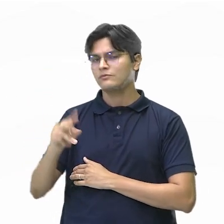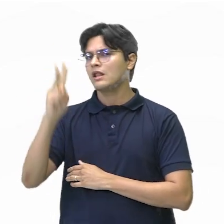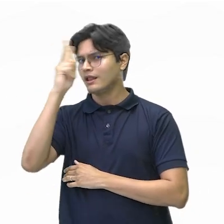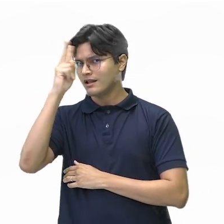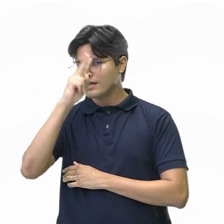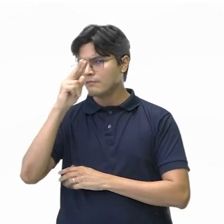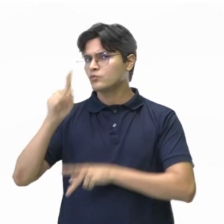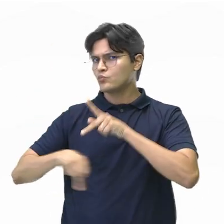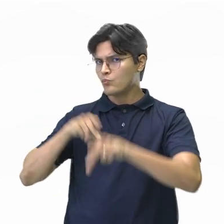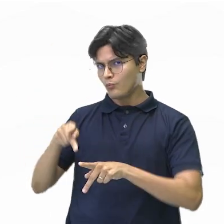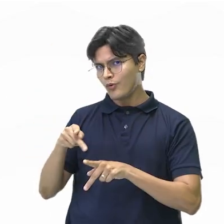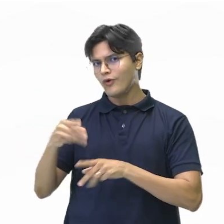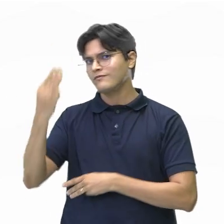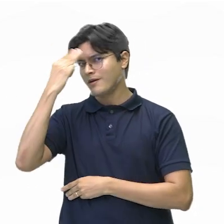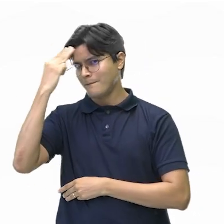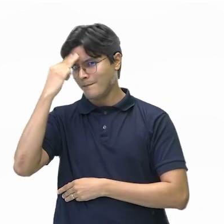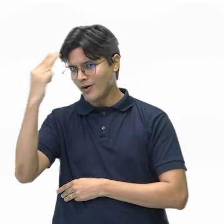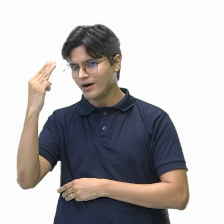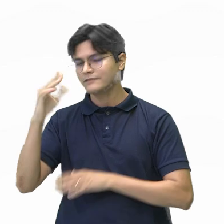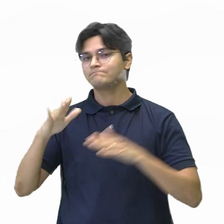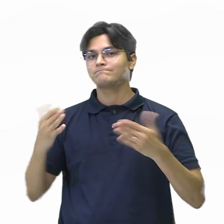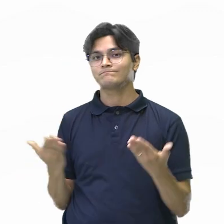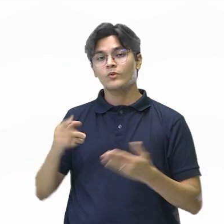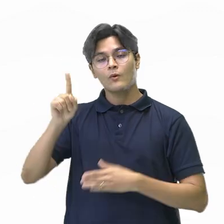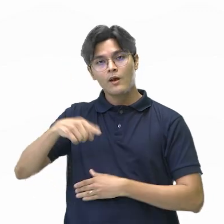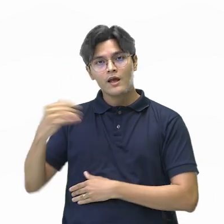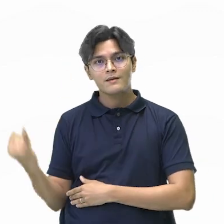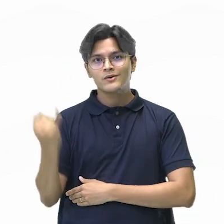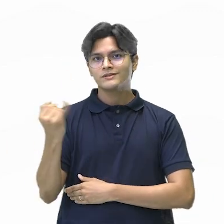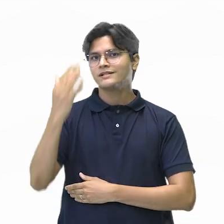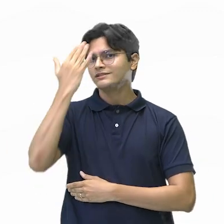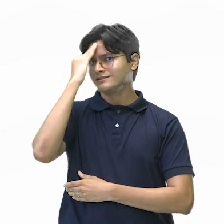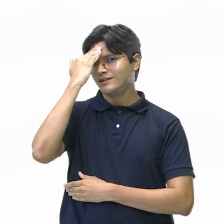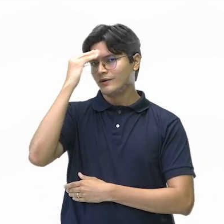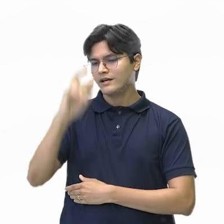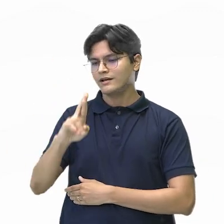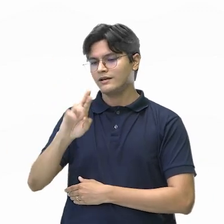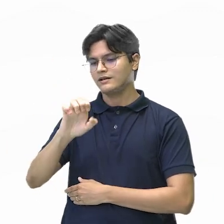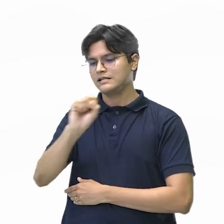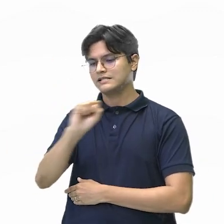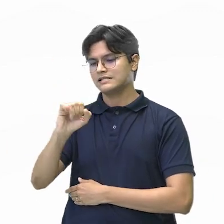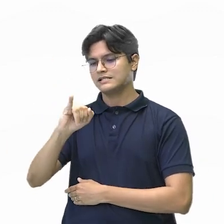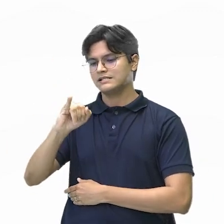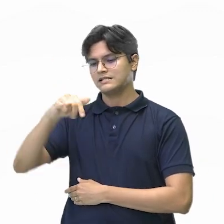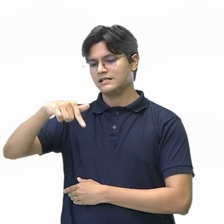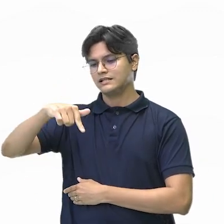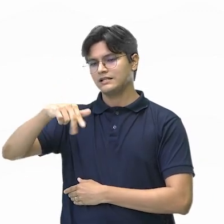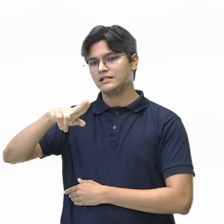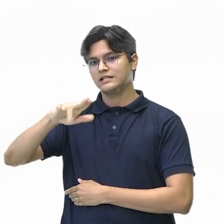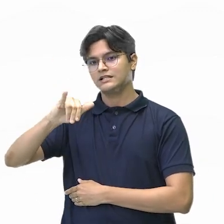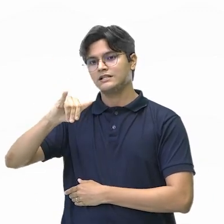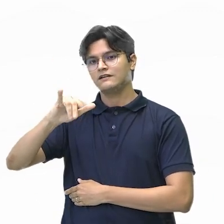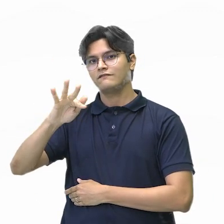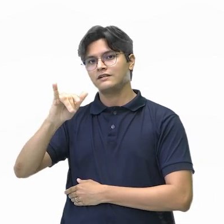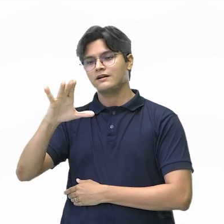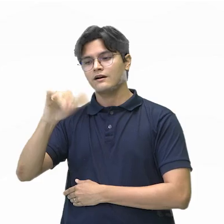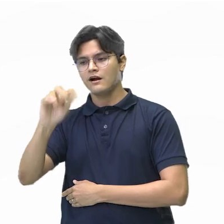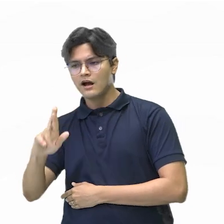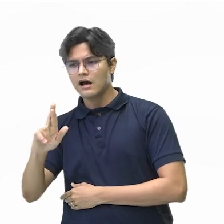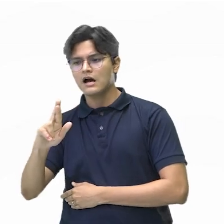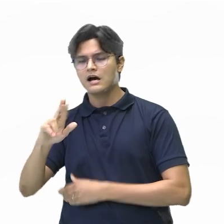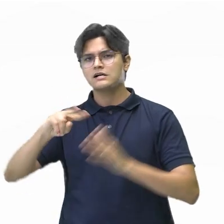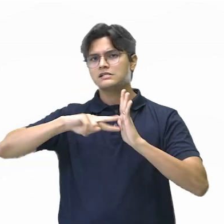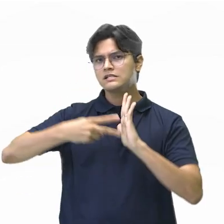Então, é crucial entender que ressignificar não é a mesma coisa que copiar. Copiar é apenas